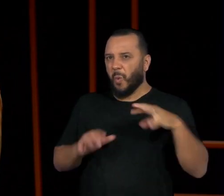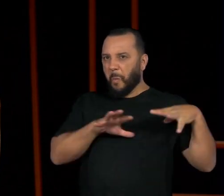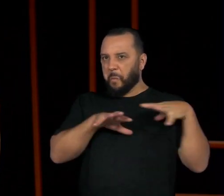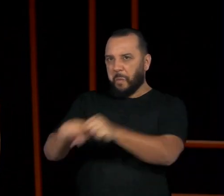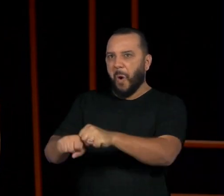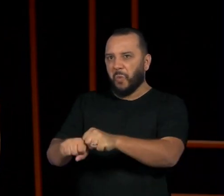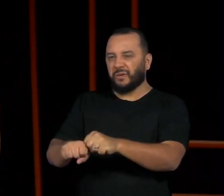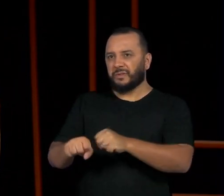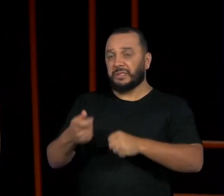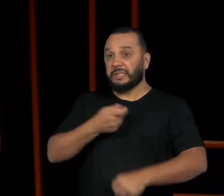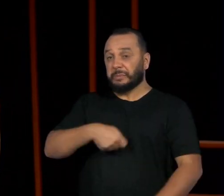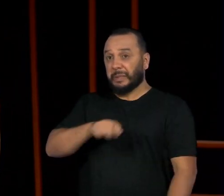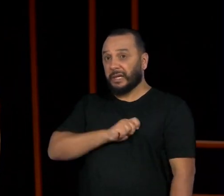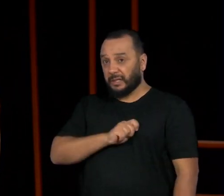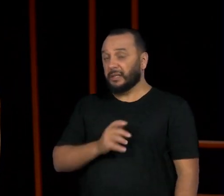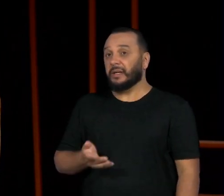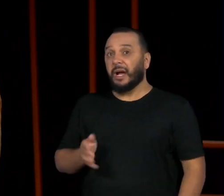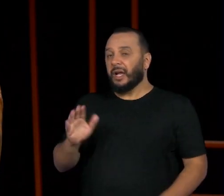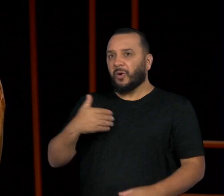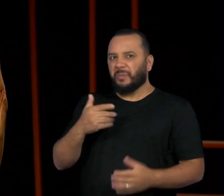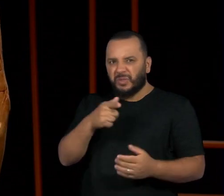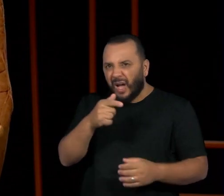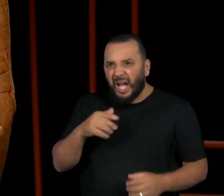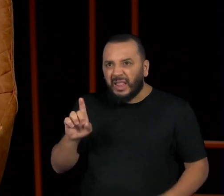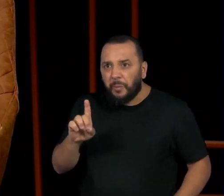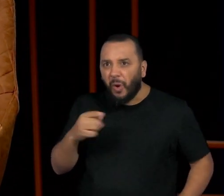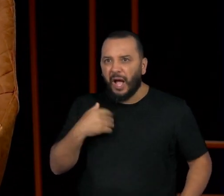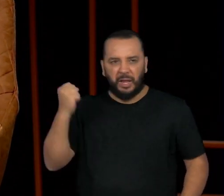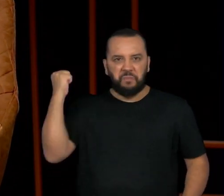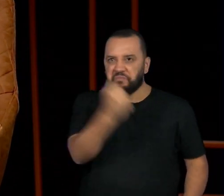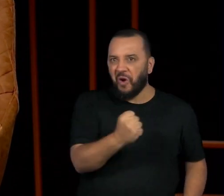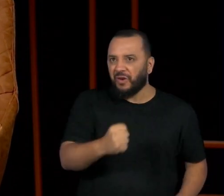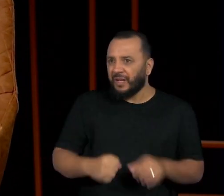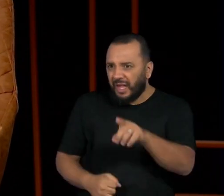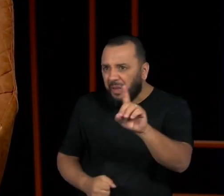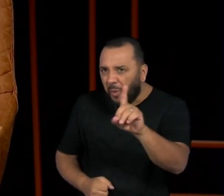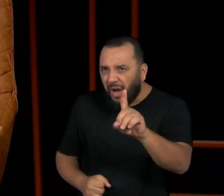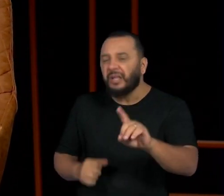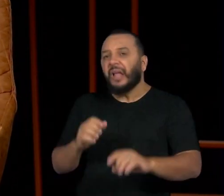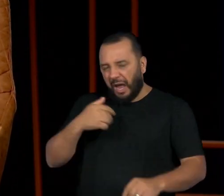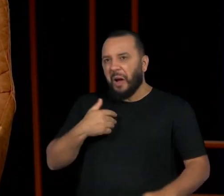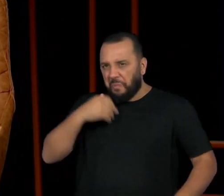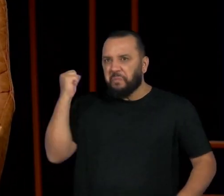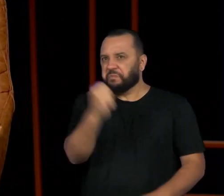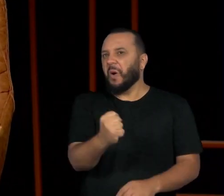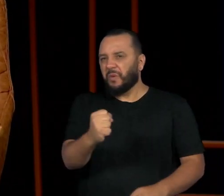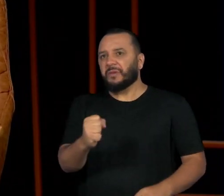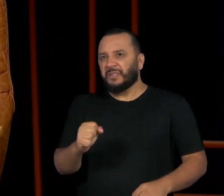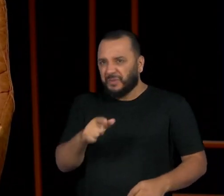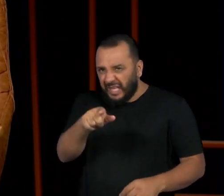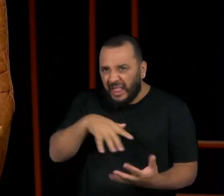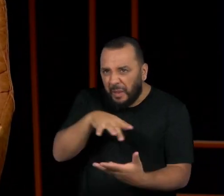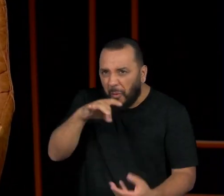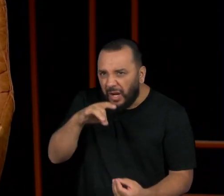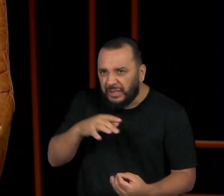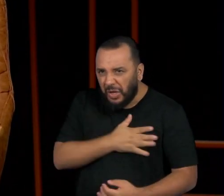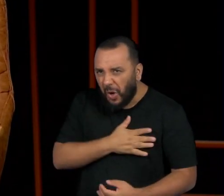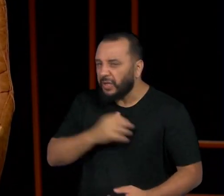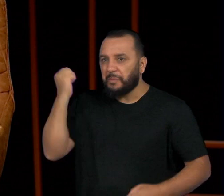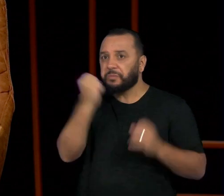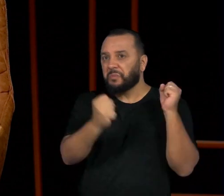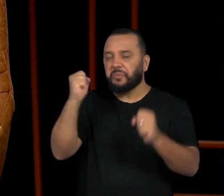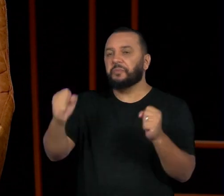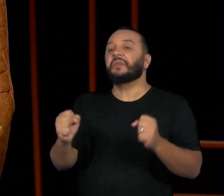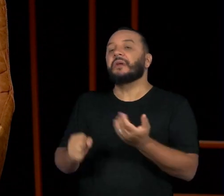Espanha, eles começaram a assassinar pessoas que defendiam a democracia e a liberdade. E o meu bisavô está entre